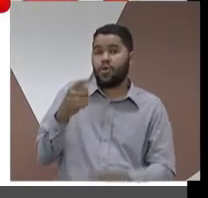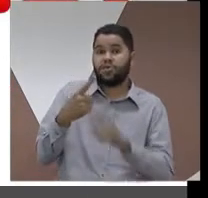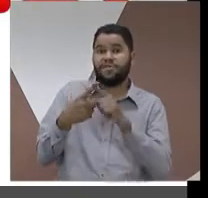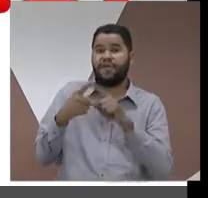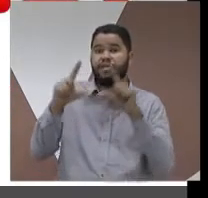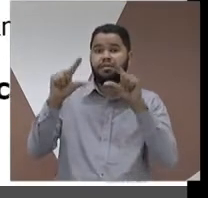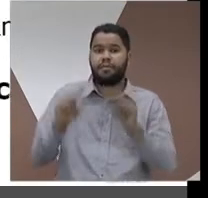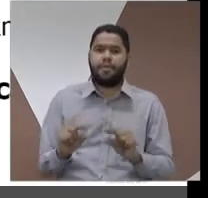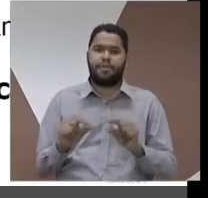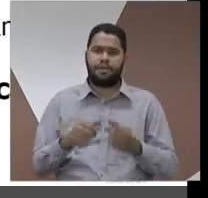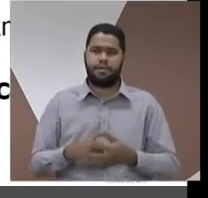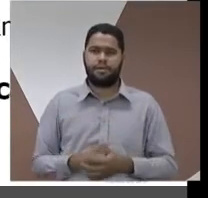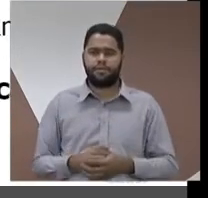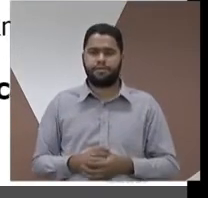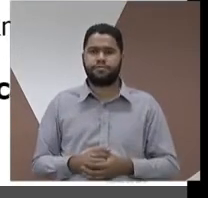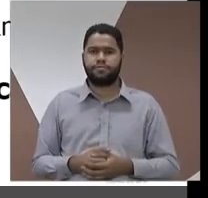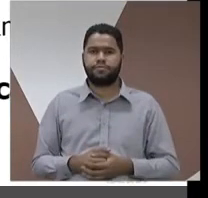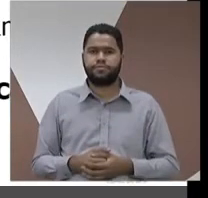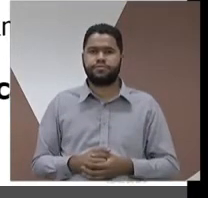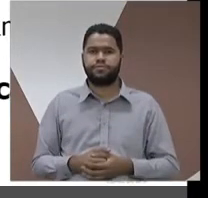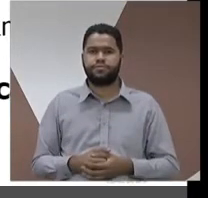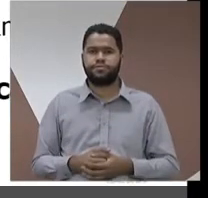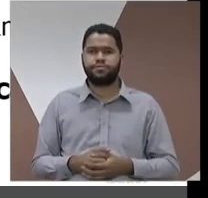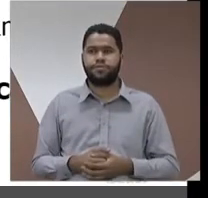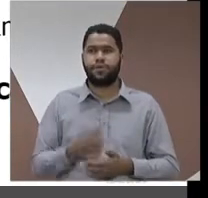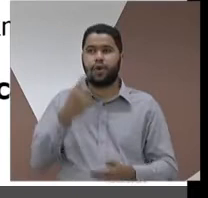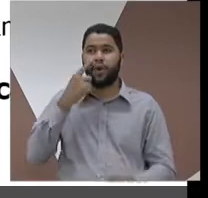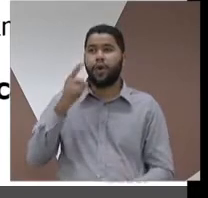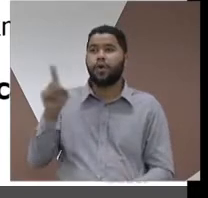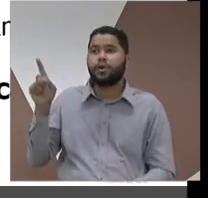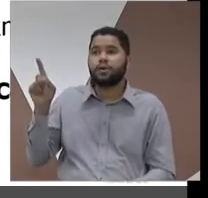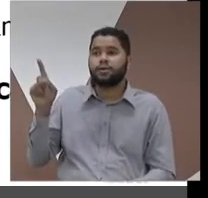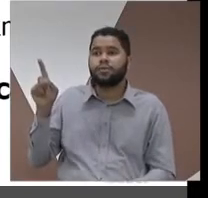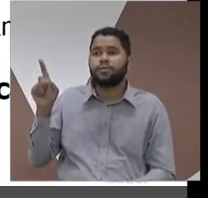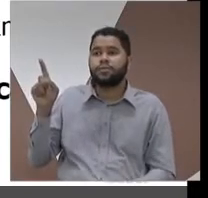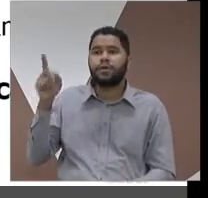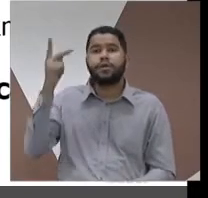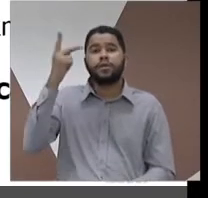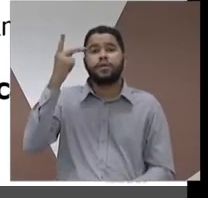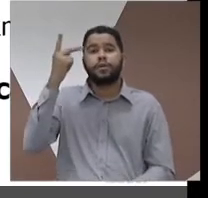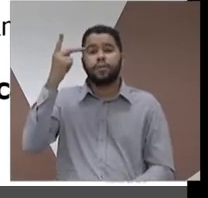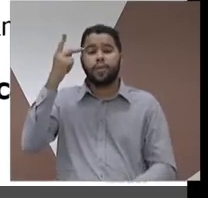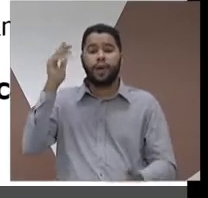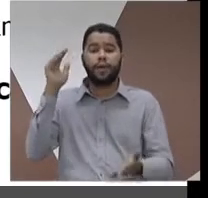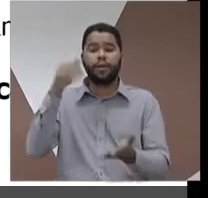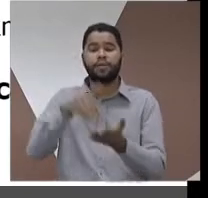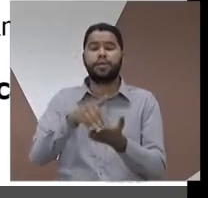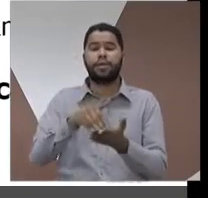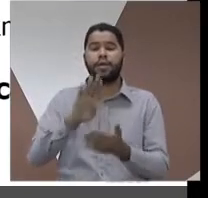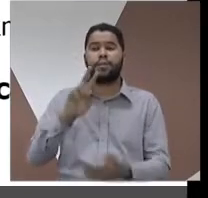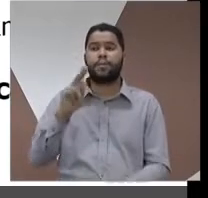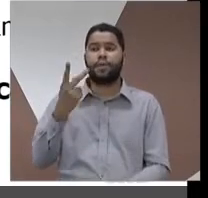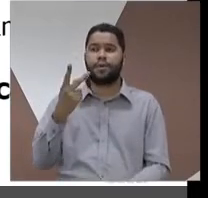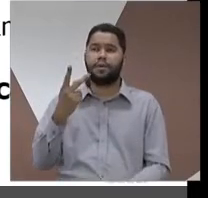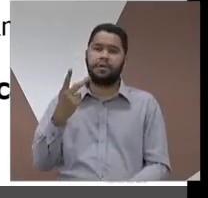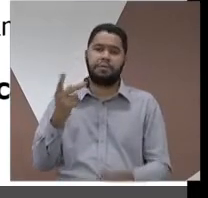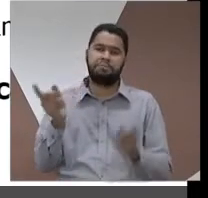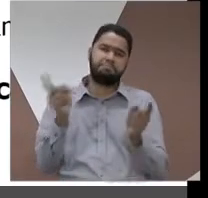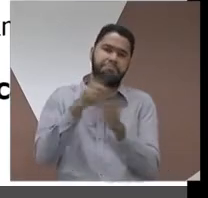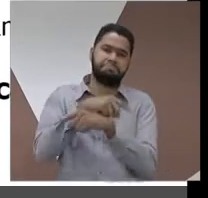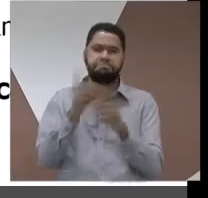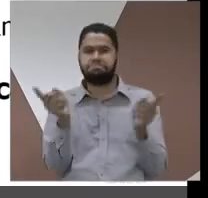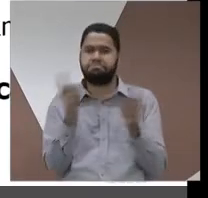menor. Zero, olhe lá em cima, São Paulo, Belo Horizonte. O Belo Horizonte, São Paulo, tanto faz.